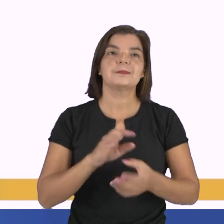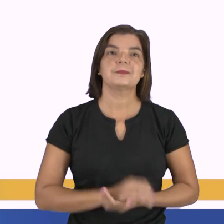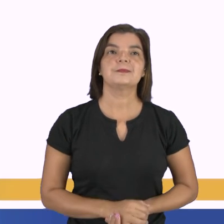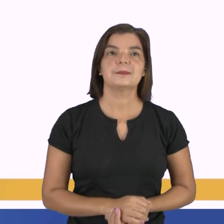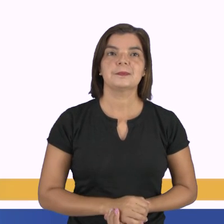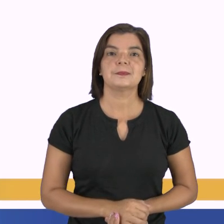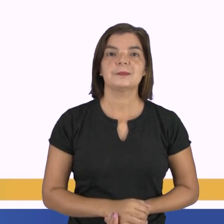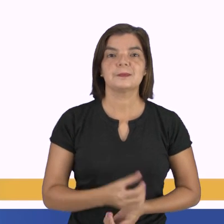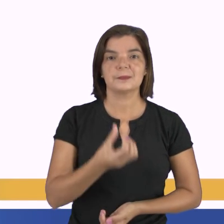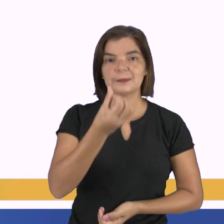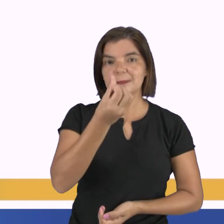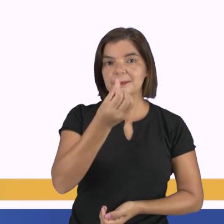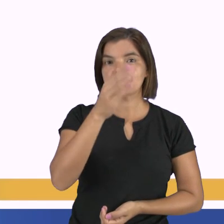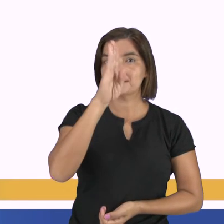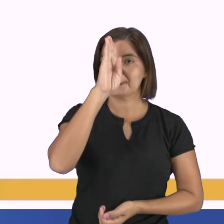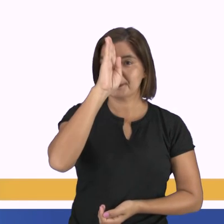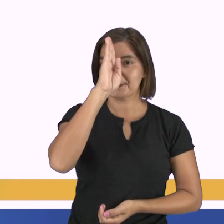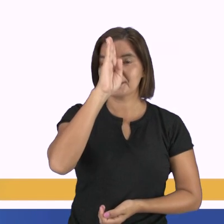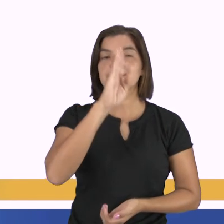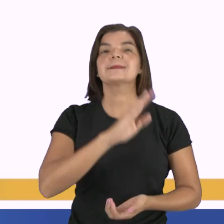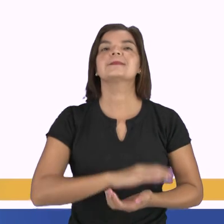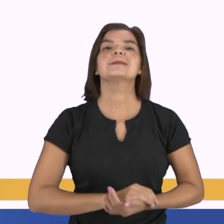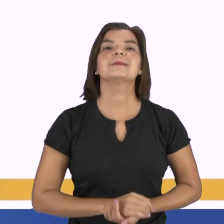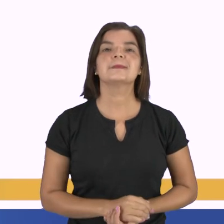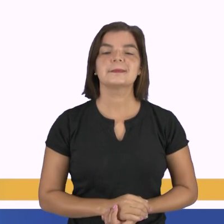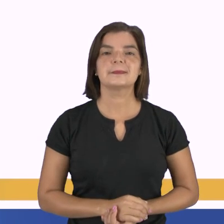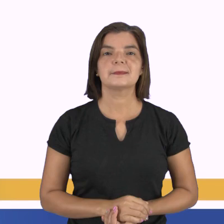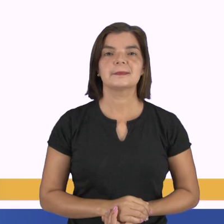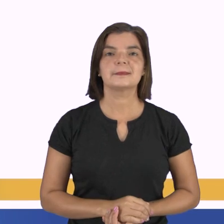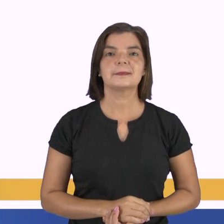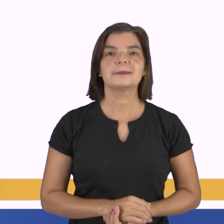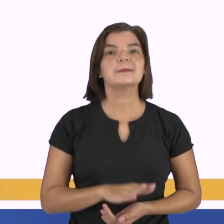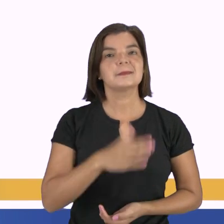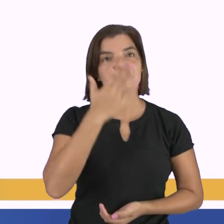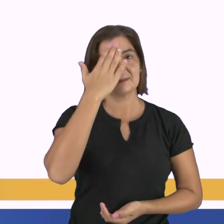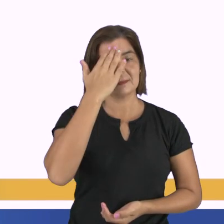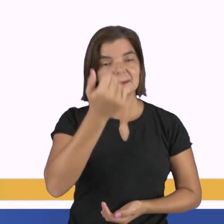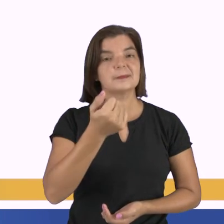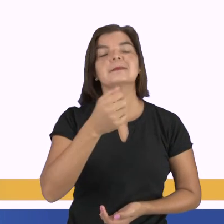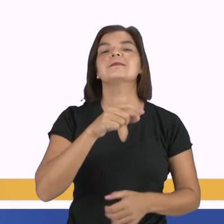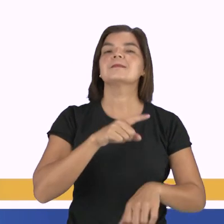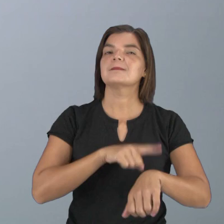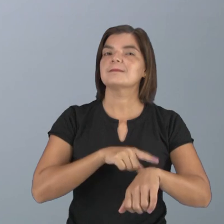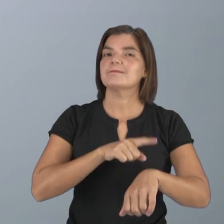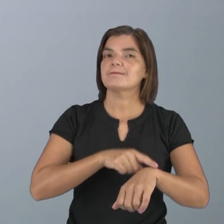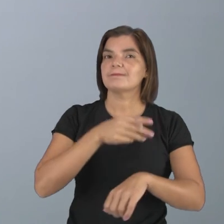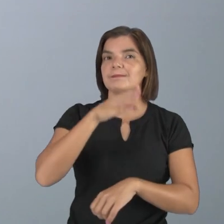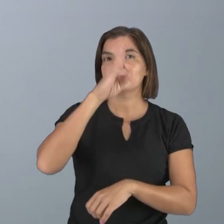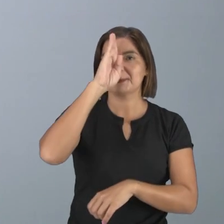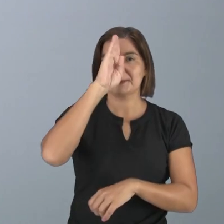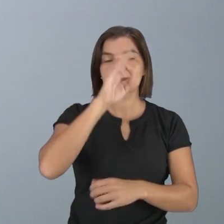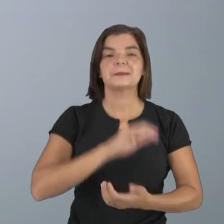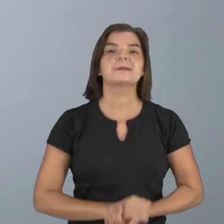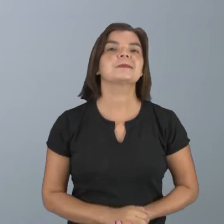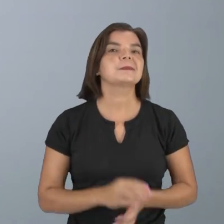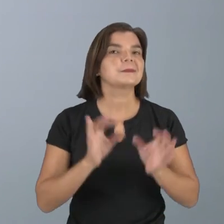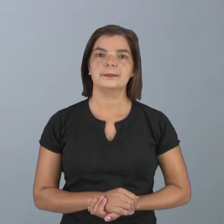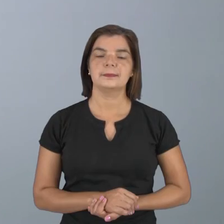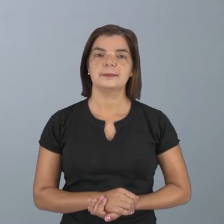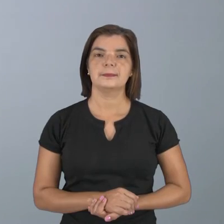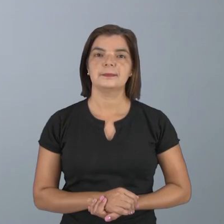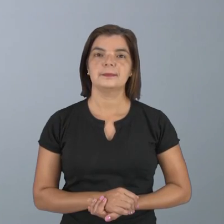hora. São las 6 em ponto. E aí você já sabe que é aquela hora cheia, aquela hora bonita,